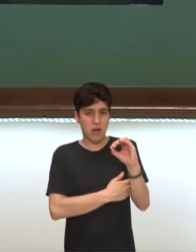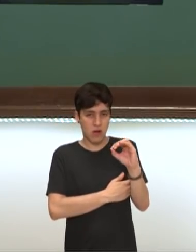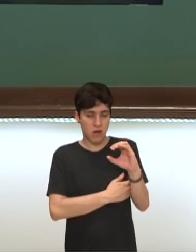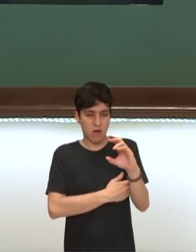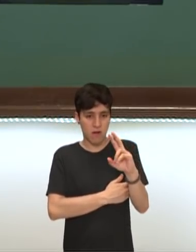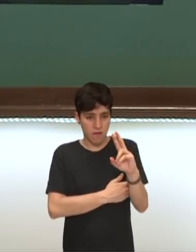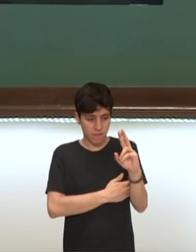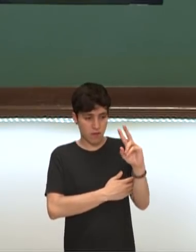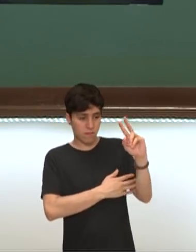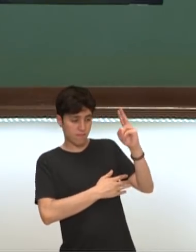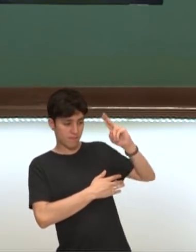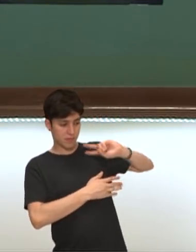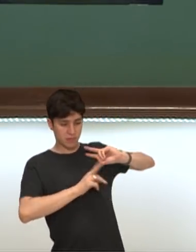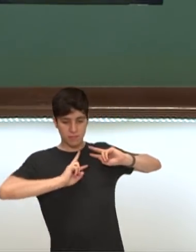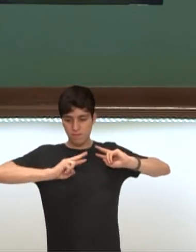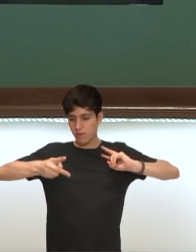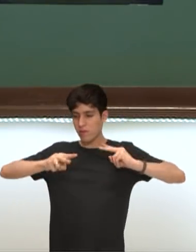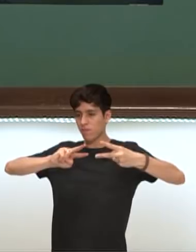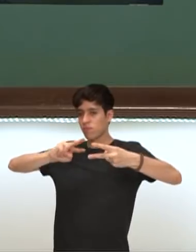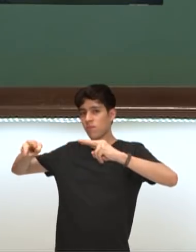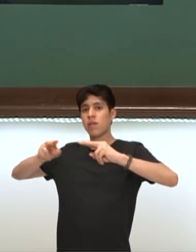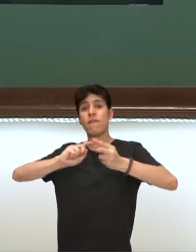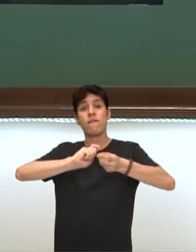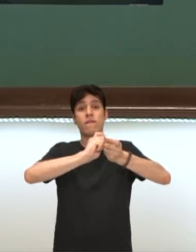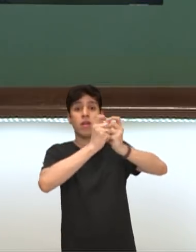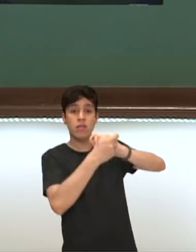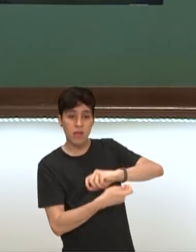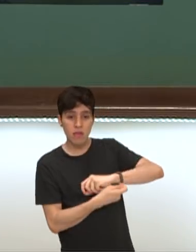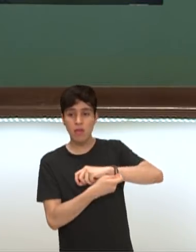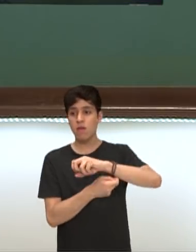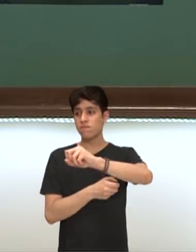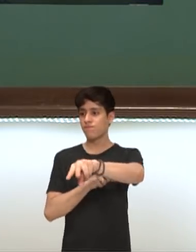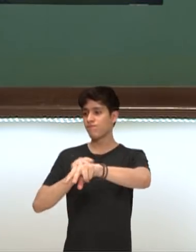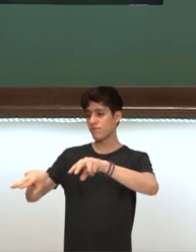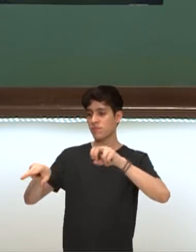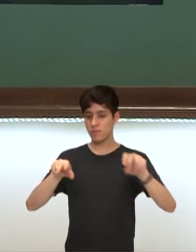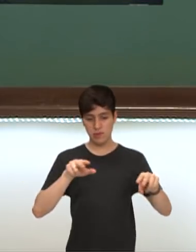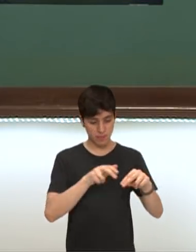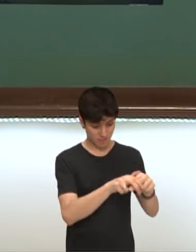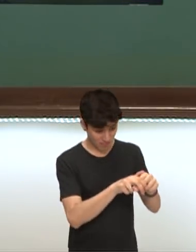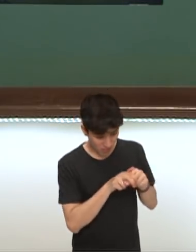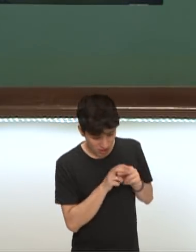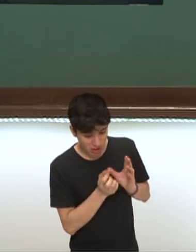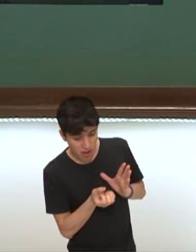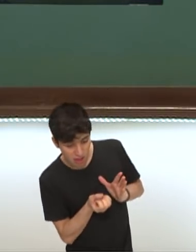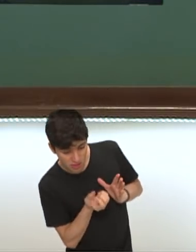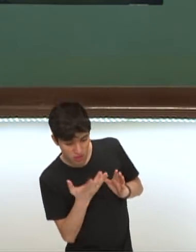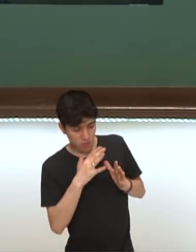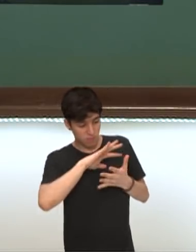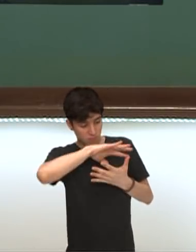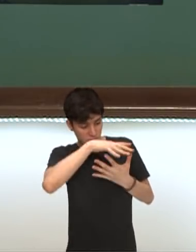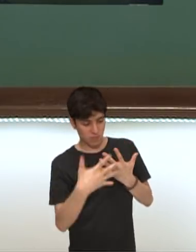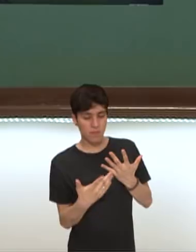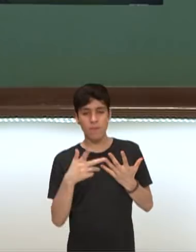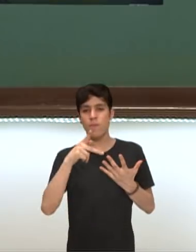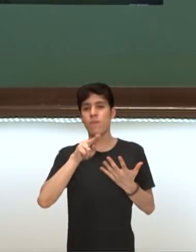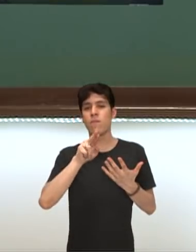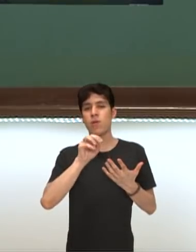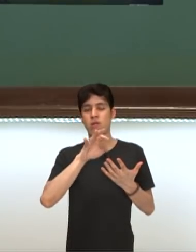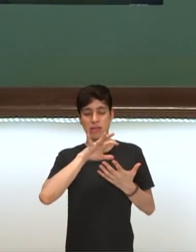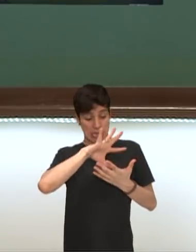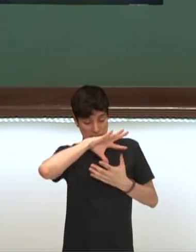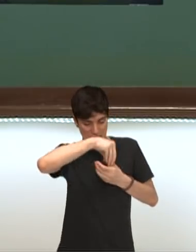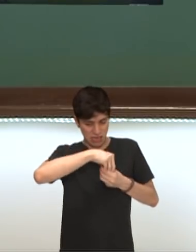outro a partir do processo de adaptação, então a partir do formato de algumas proteínas específicas para